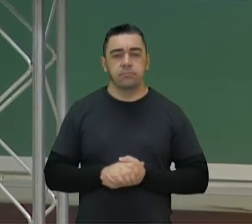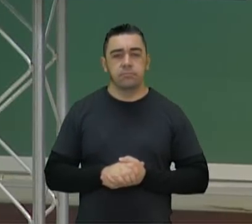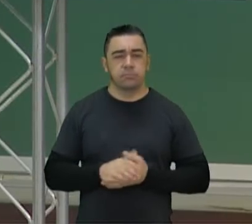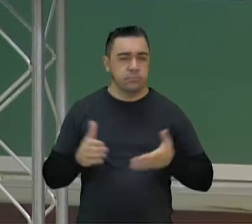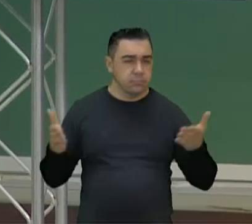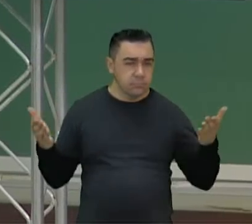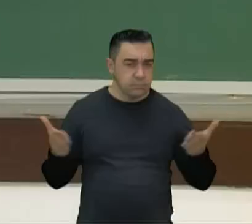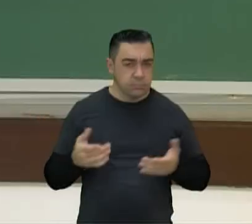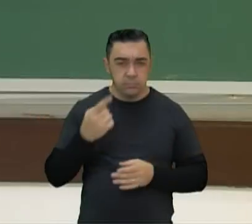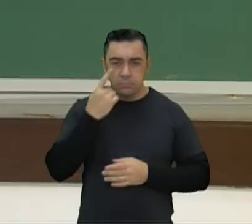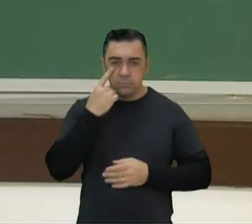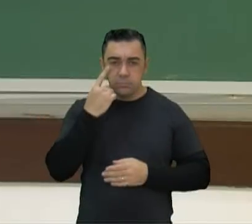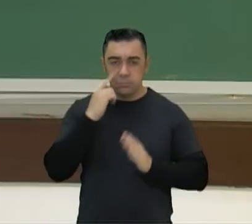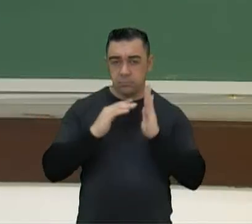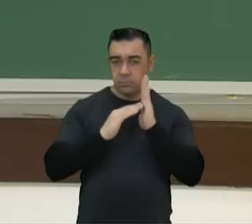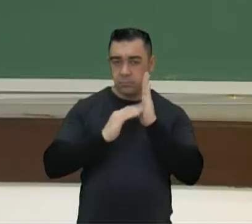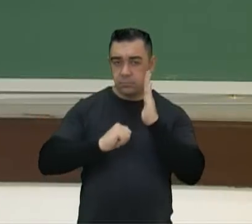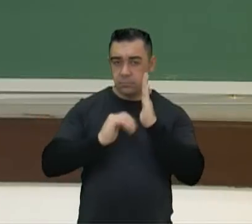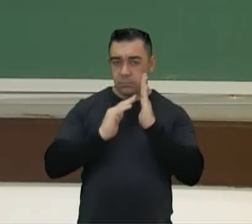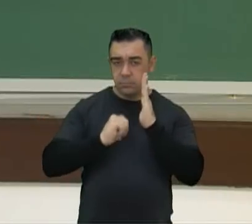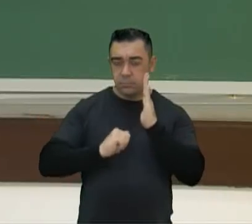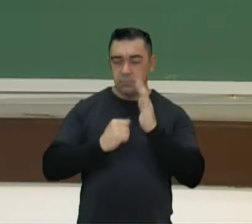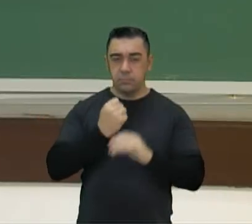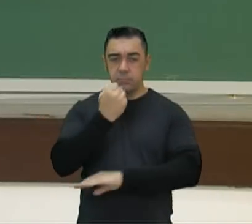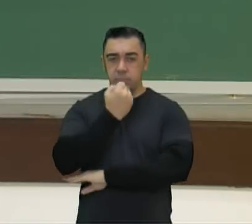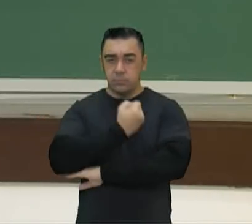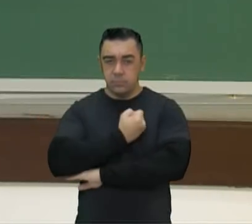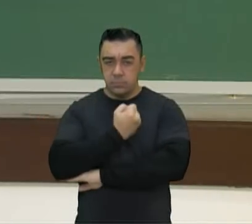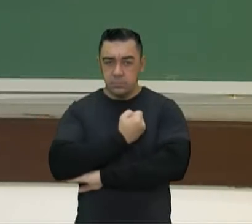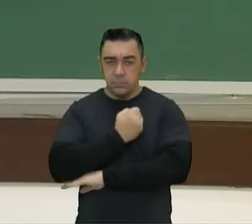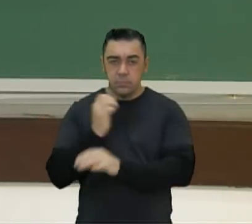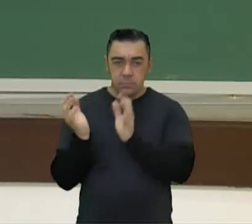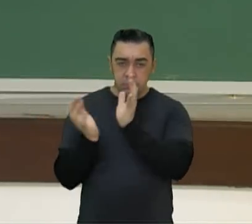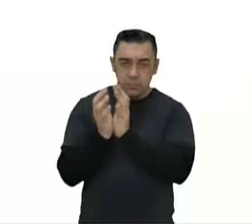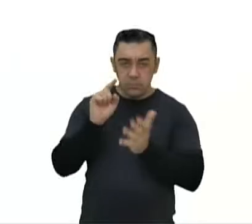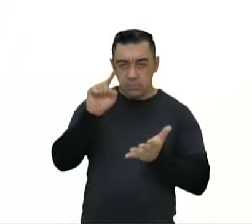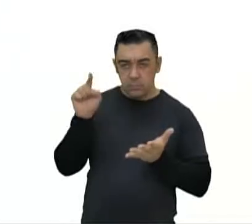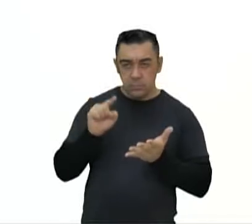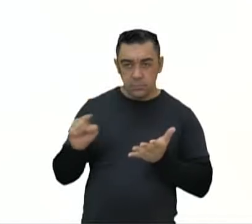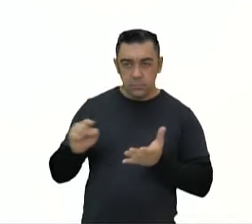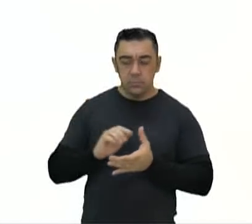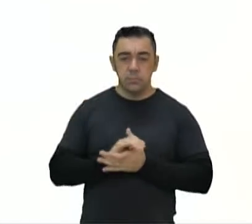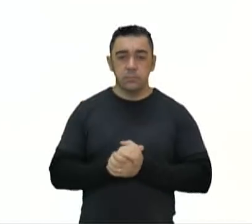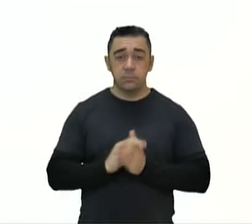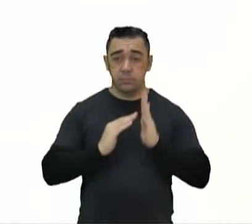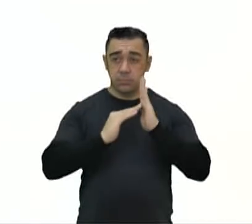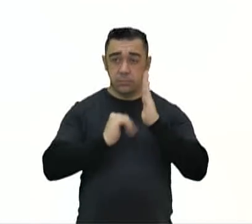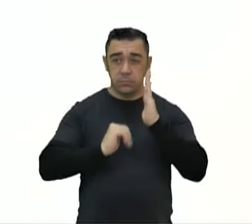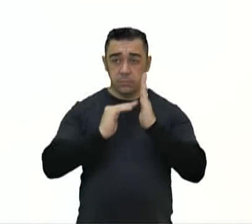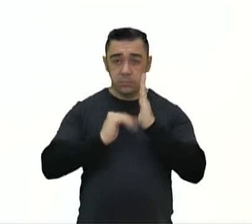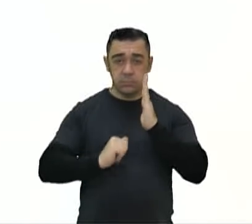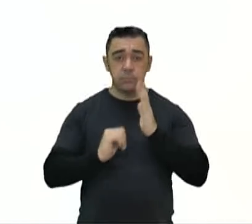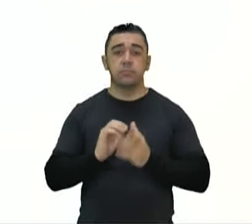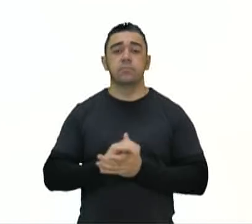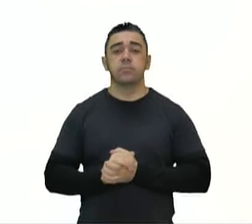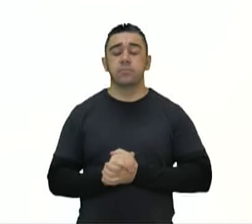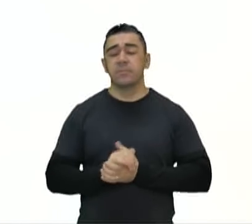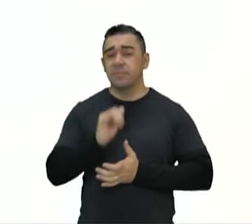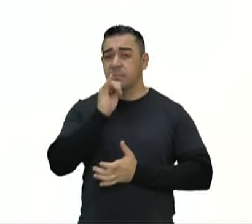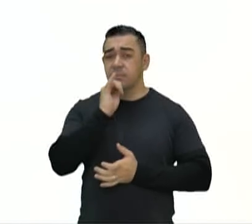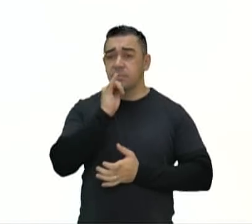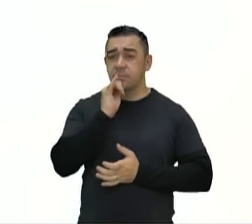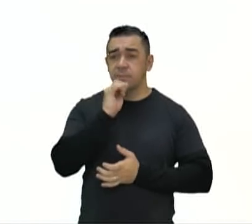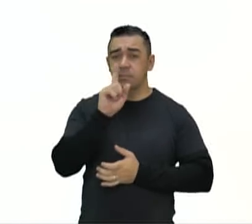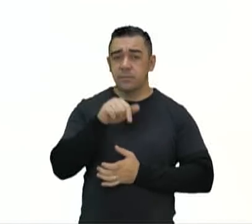Vamos trabalhar agora com a subtração de números inteiros. A subtração de números inteiros é